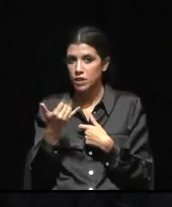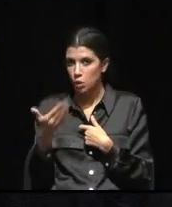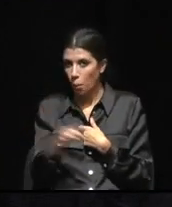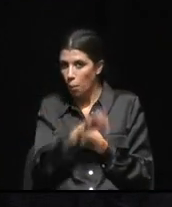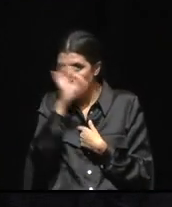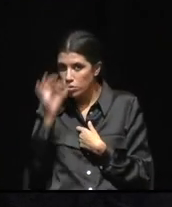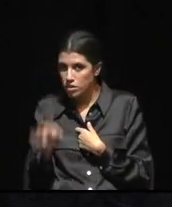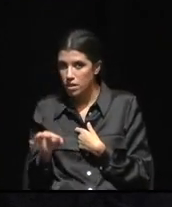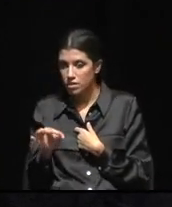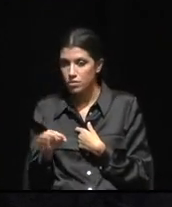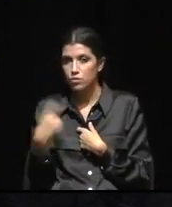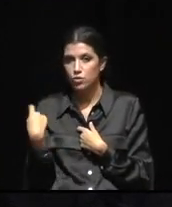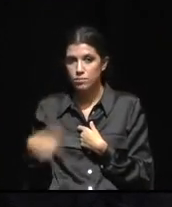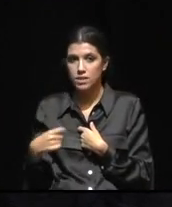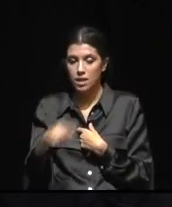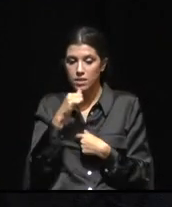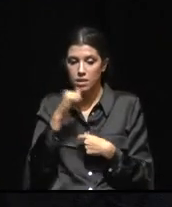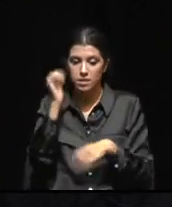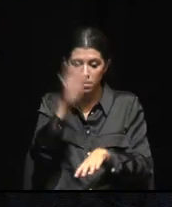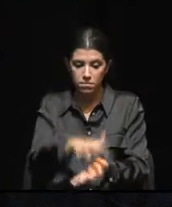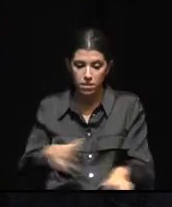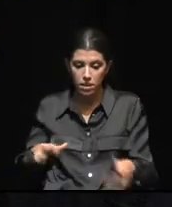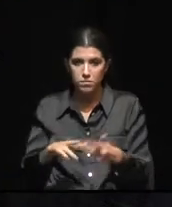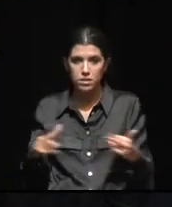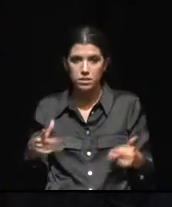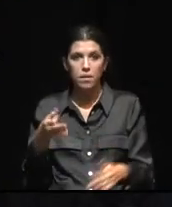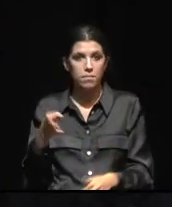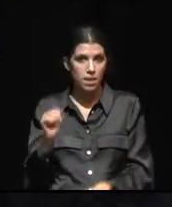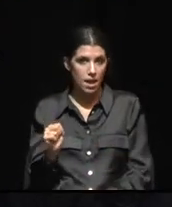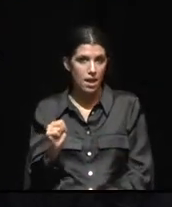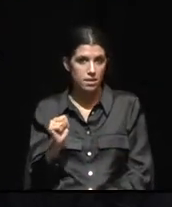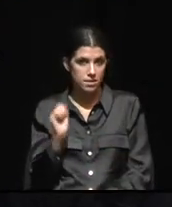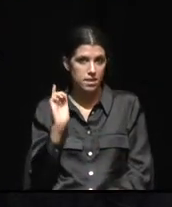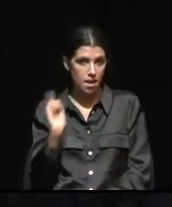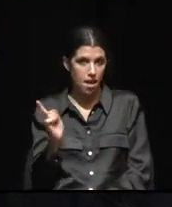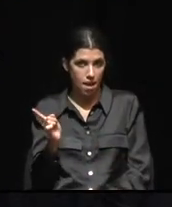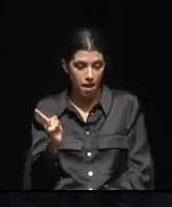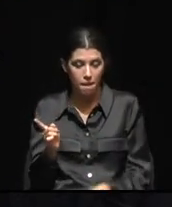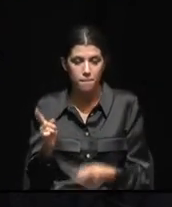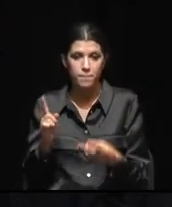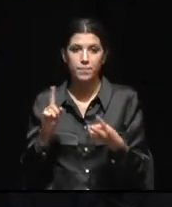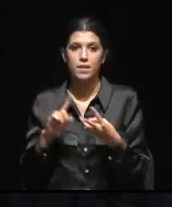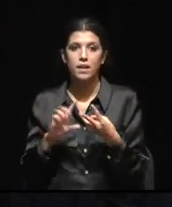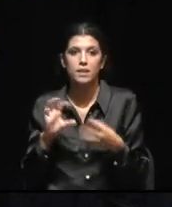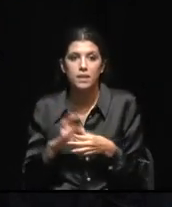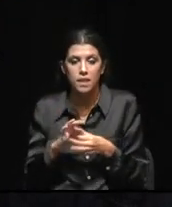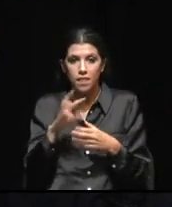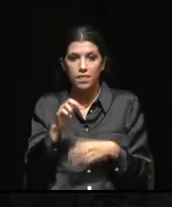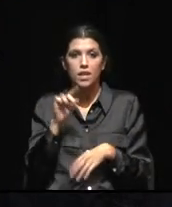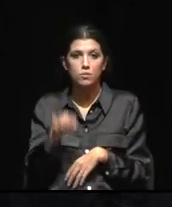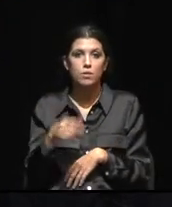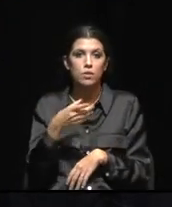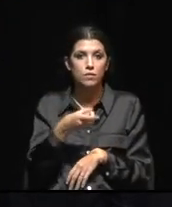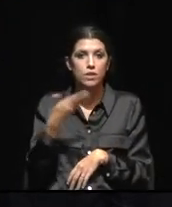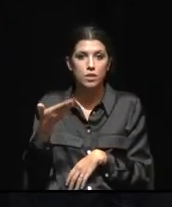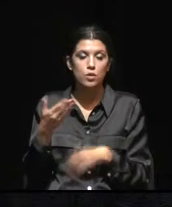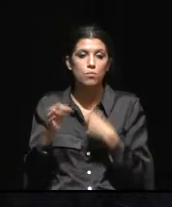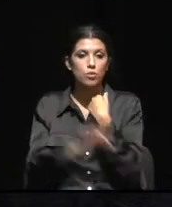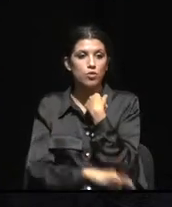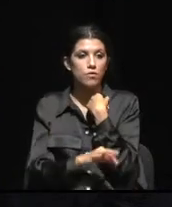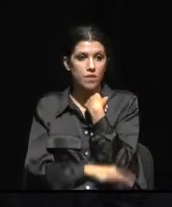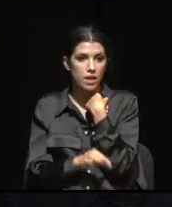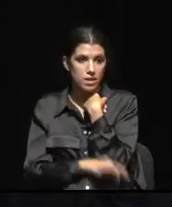21% dos presidentes de Assembleia Municipal do PS são mulheres já no que respeita às 3091 juntas de